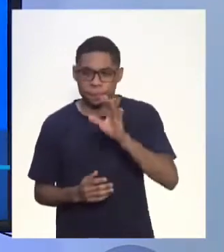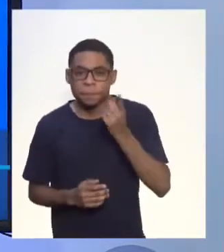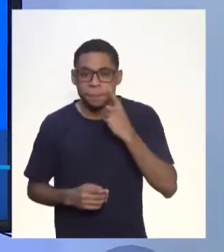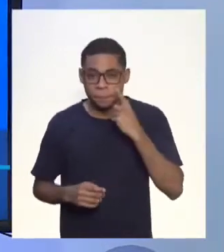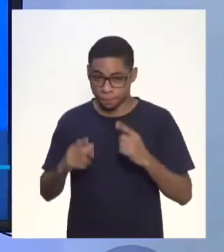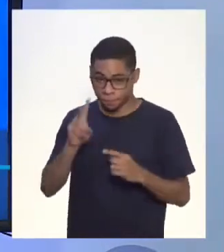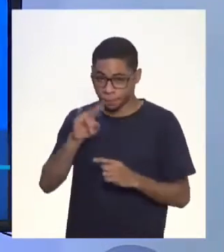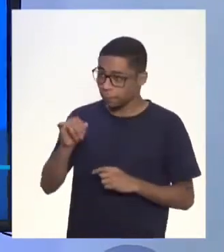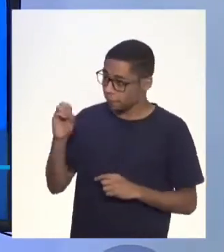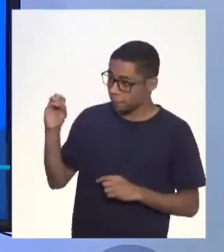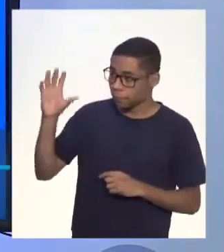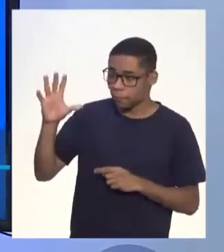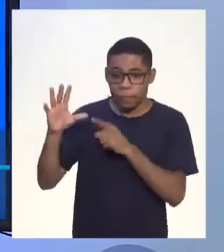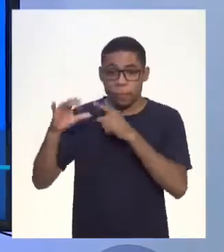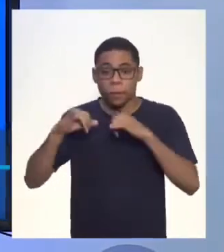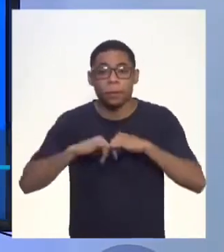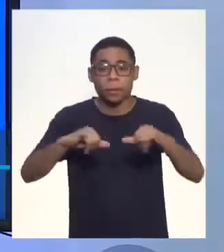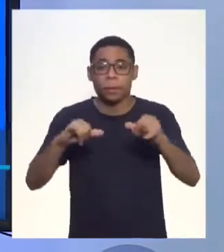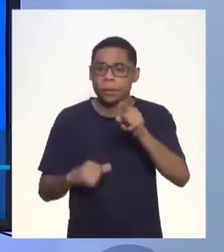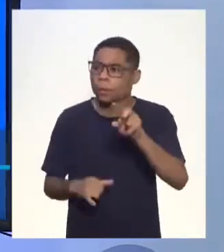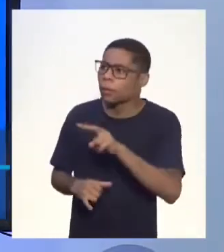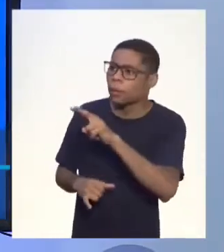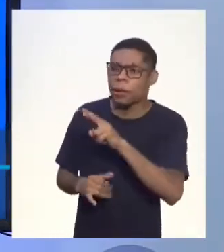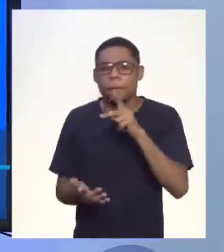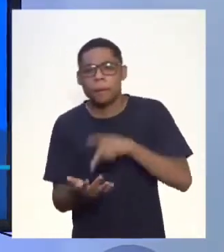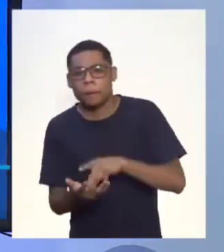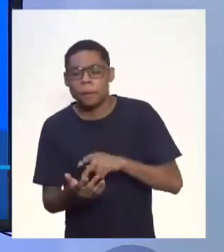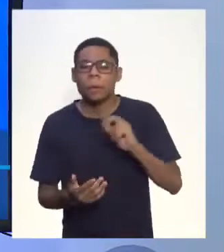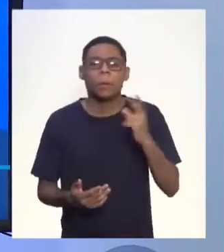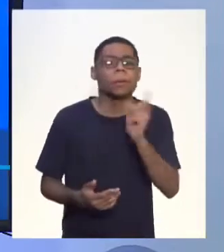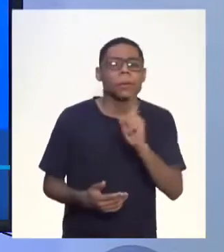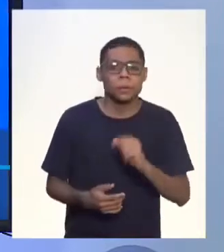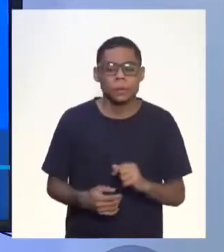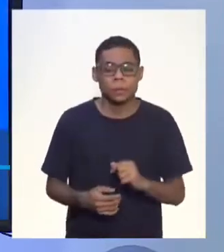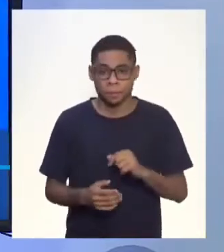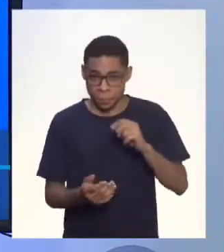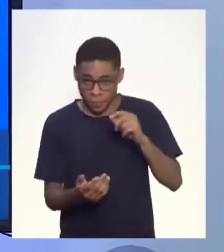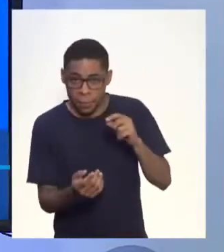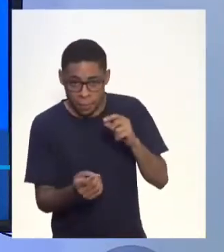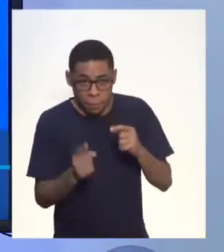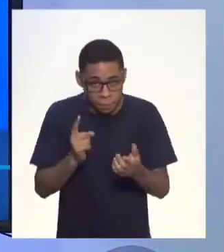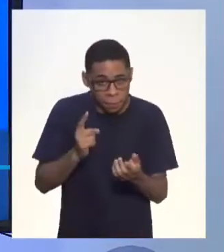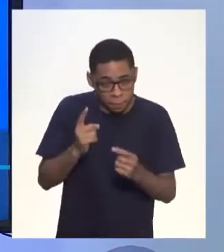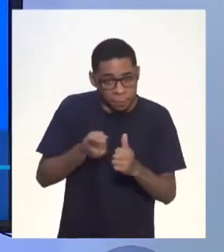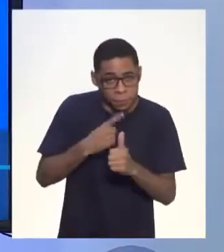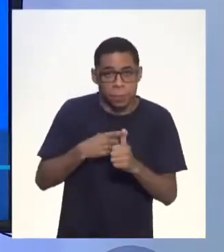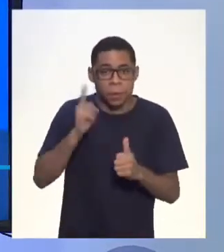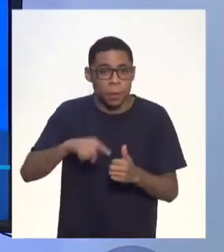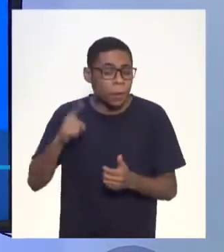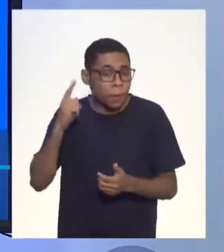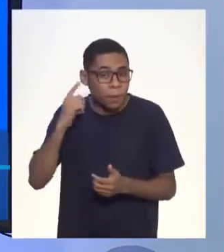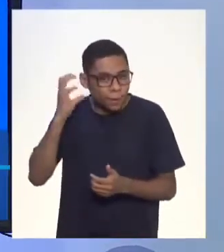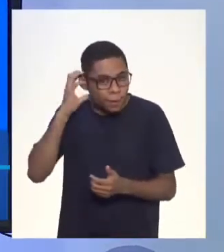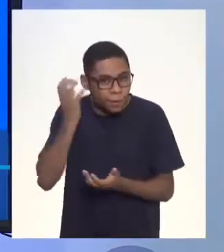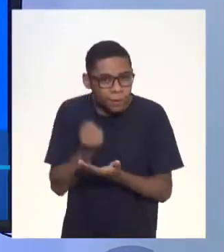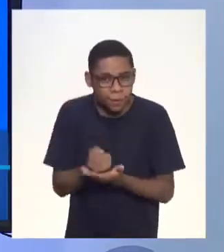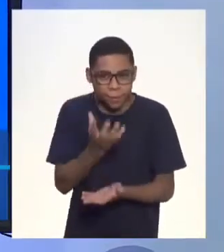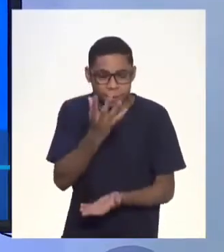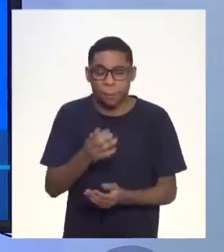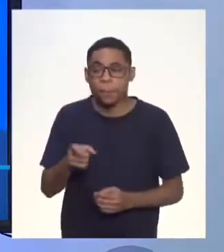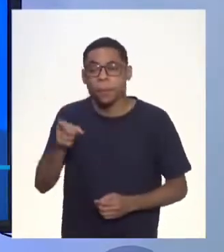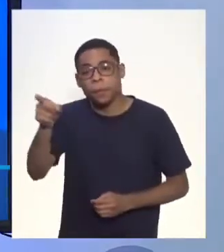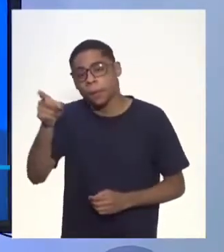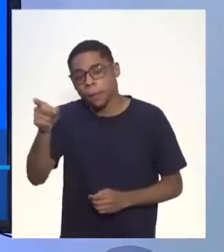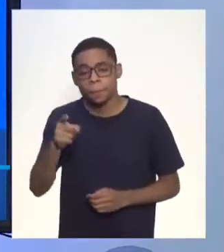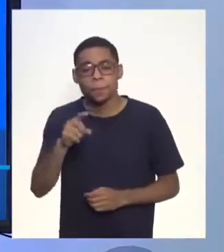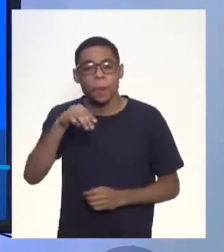essas notícias elas são verdadeiras ou não. No primeiro momento, são alguns podcasts que o professor Mauro, de língua portuguesa, produziu para